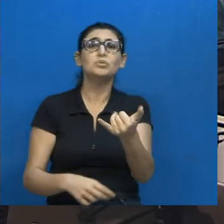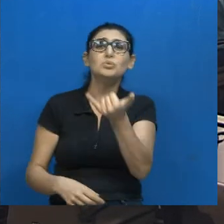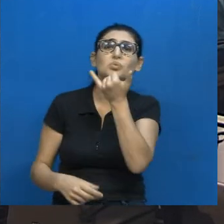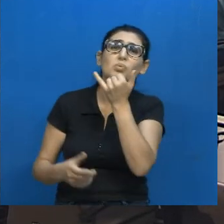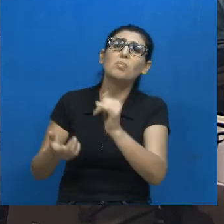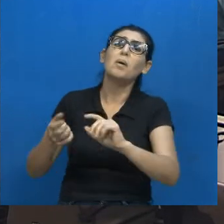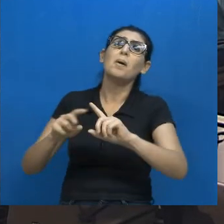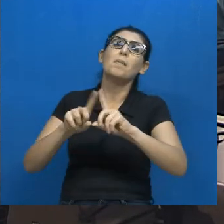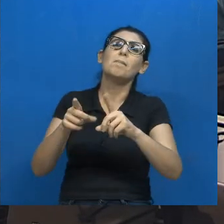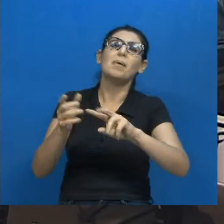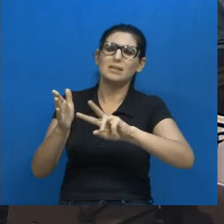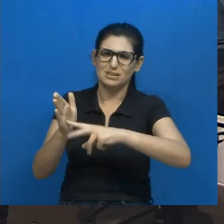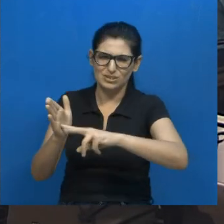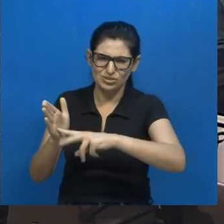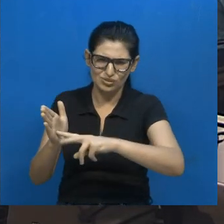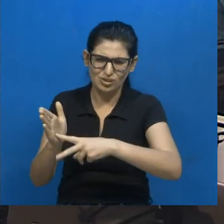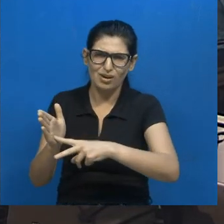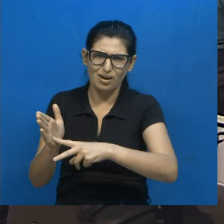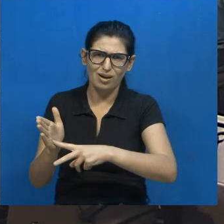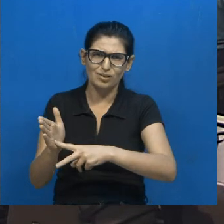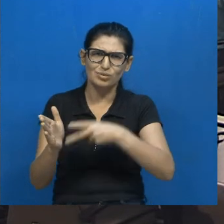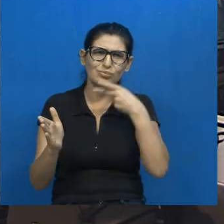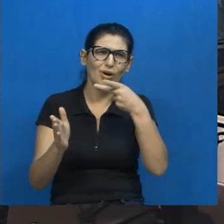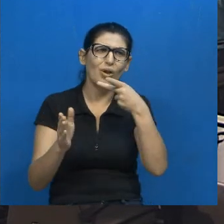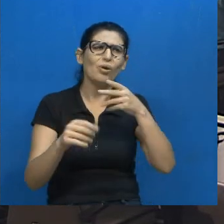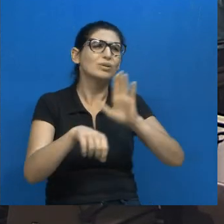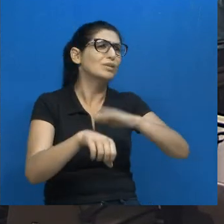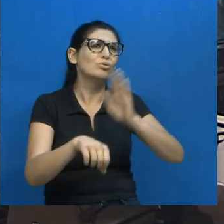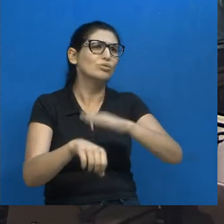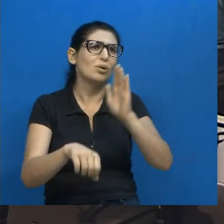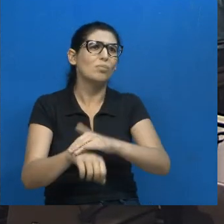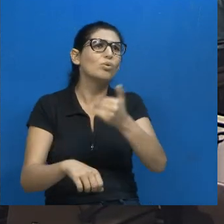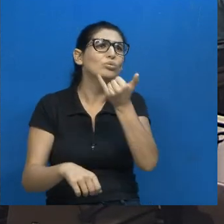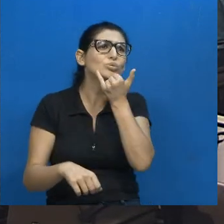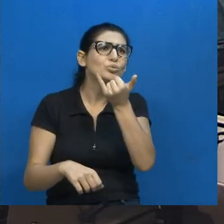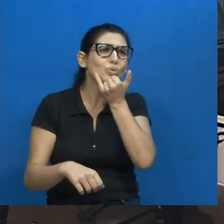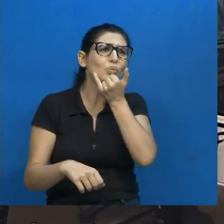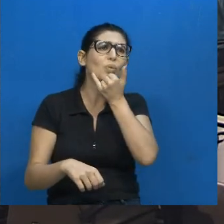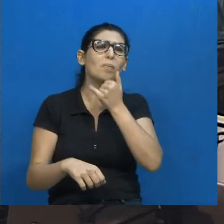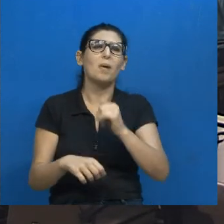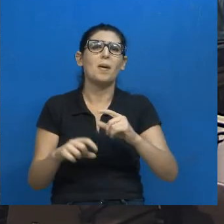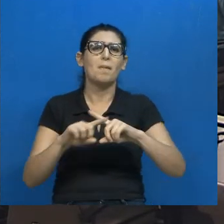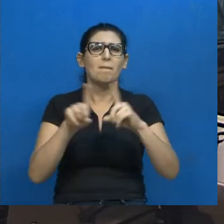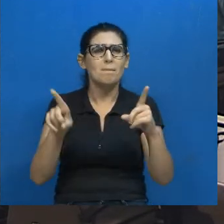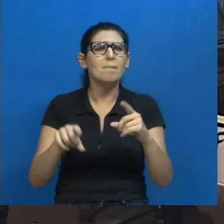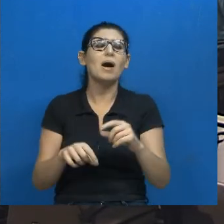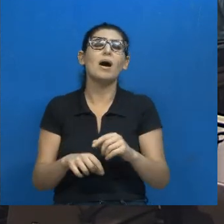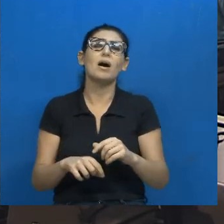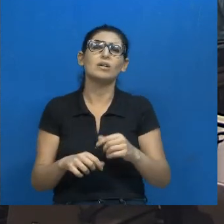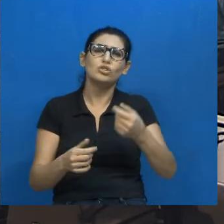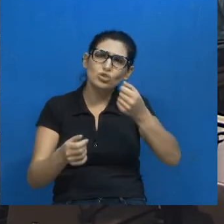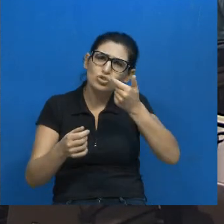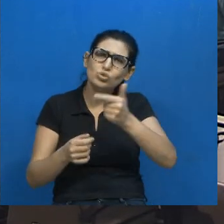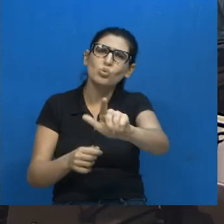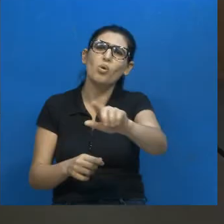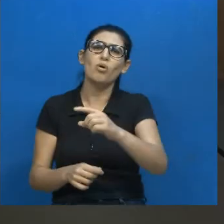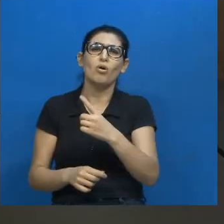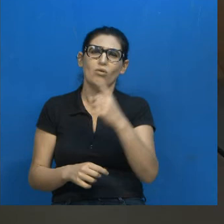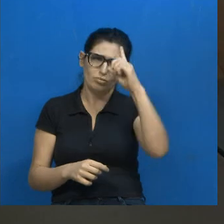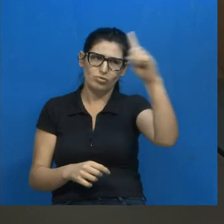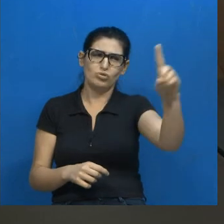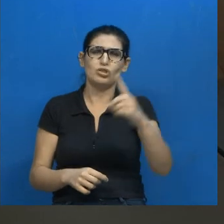convocada dessa audiência. E parece que tem outra marcada já para o dia 18/9. Isso. Vamos ver se antes dessa outra audiência nós conseguimos... Eu